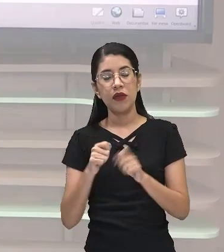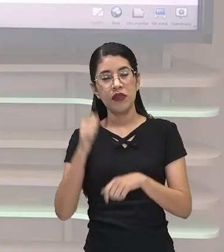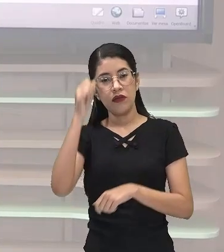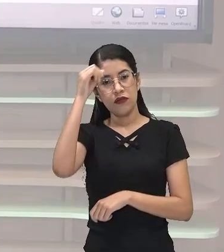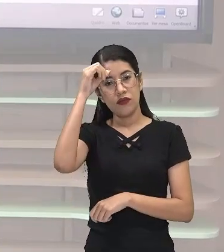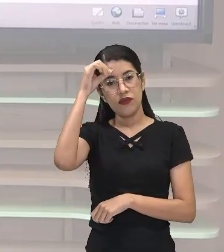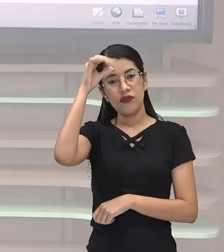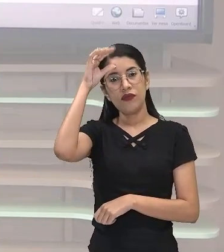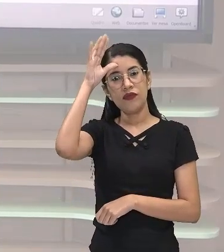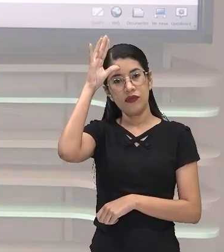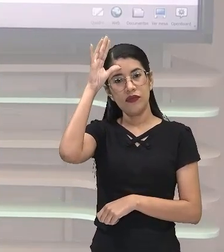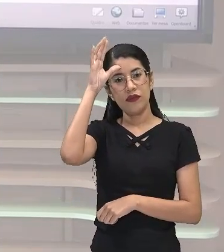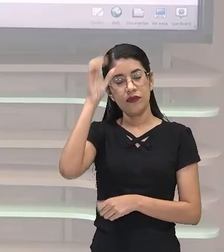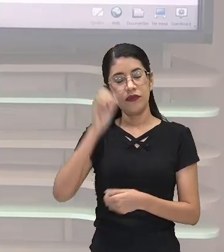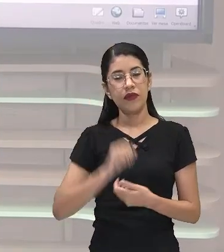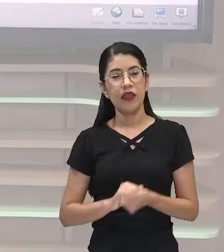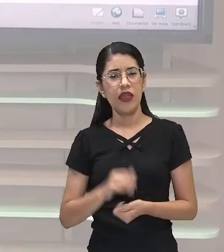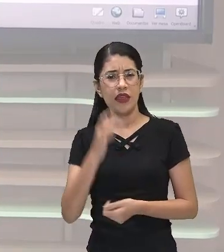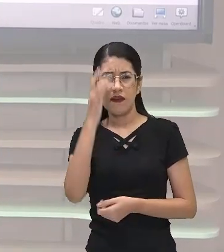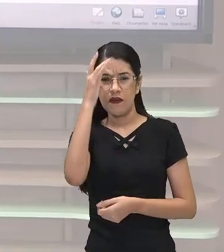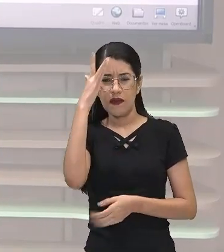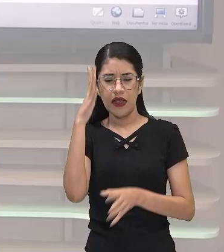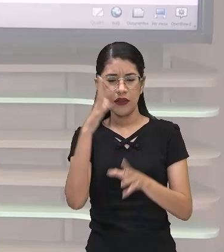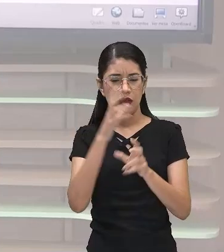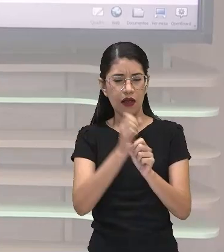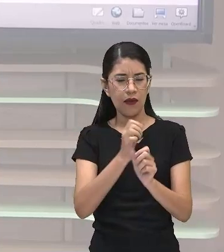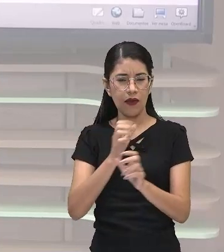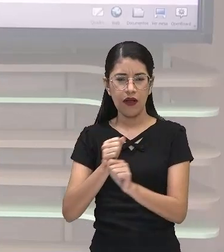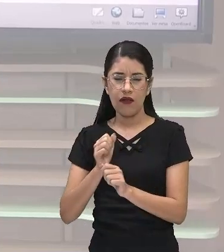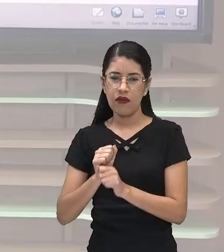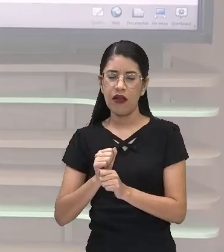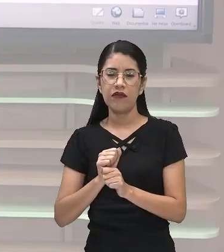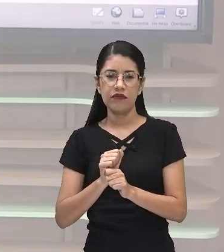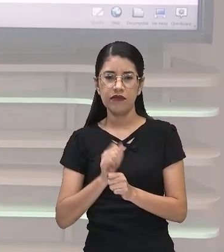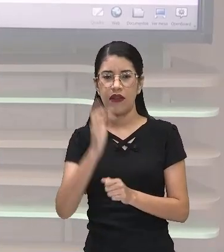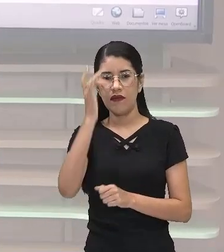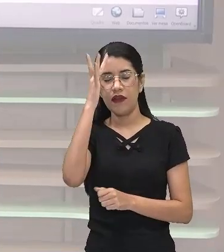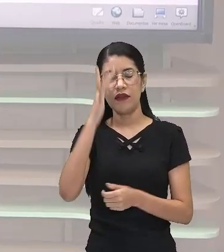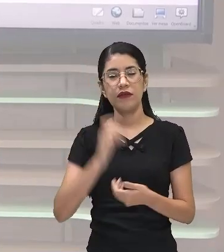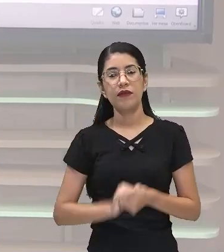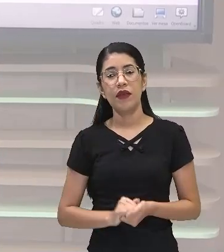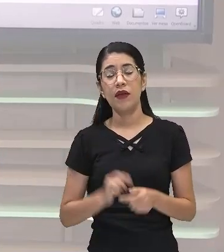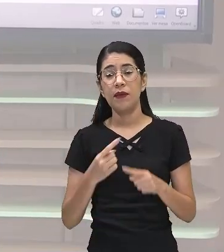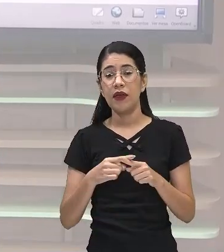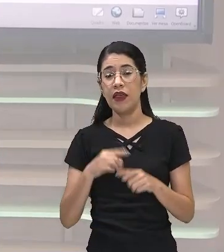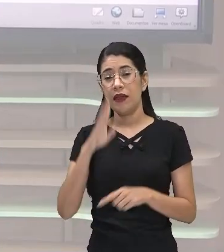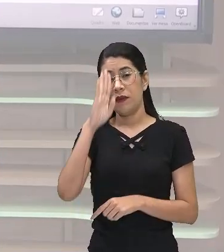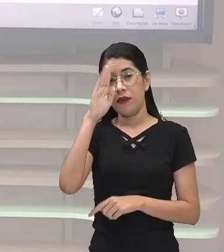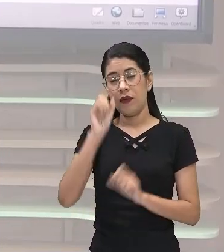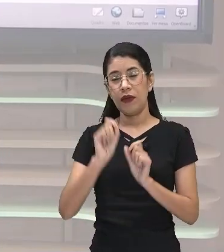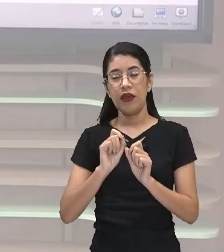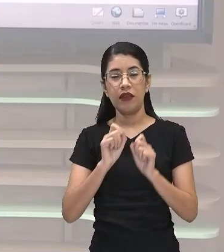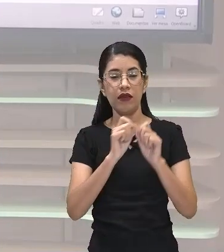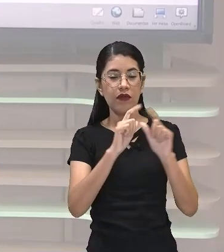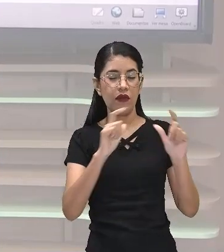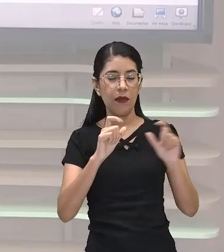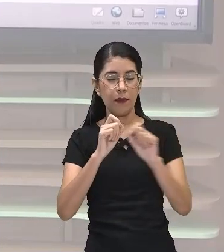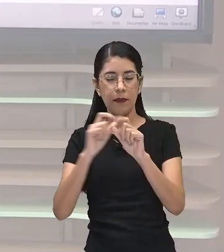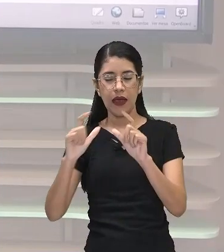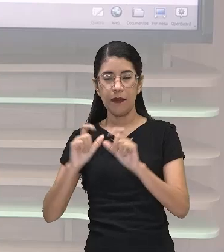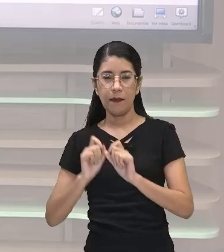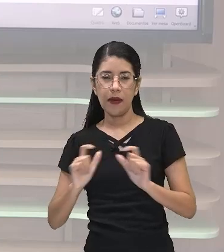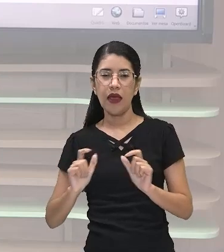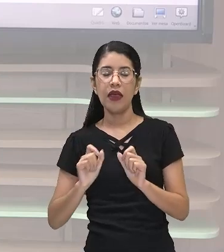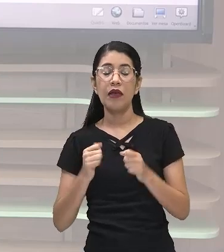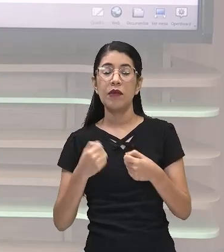consegue, né, resolver ali muitas questões. Por quê? Principalmente ali assuntos que possuem fórmulas, né,